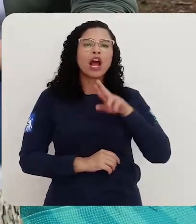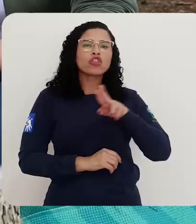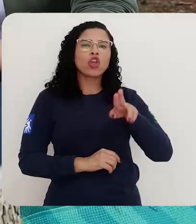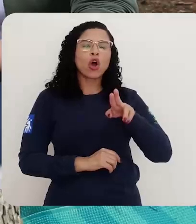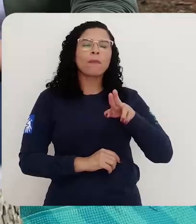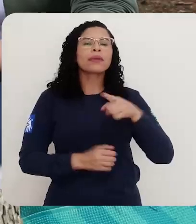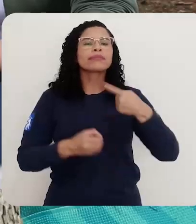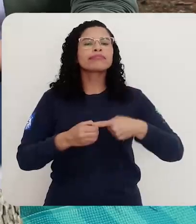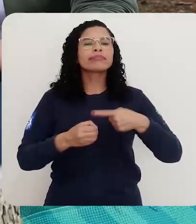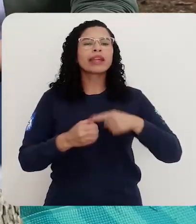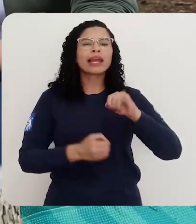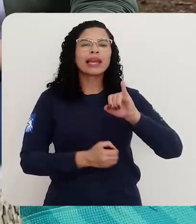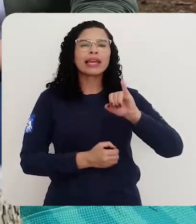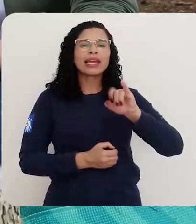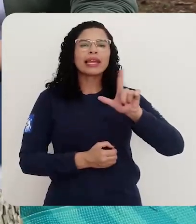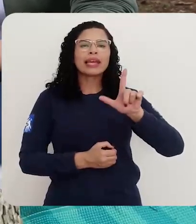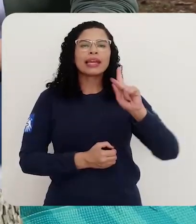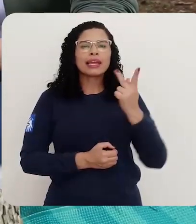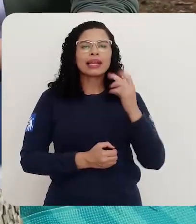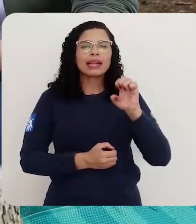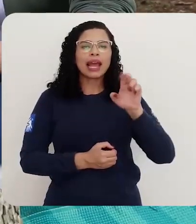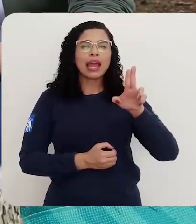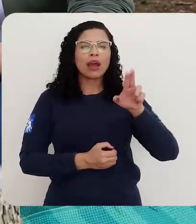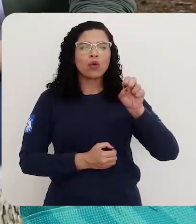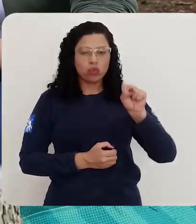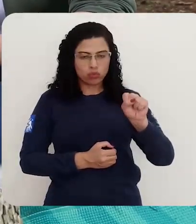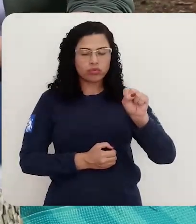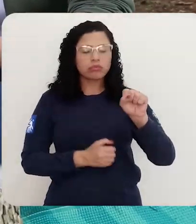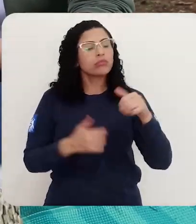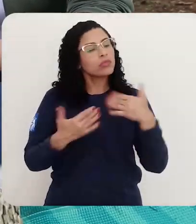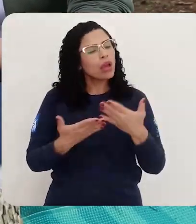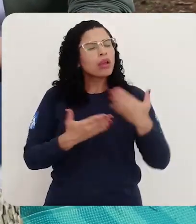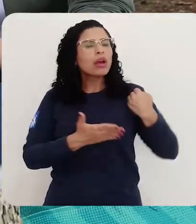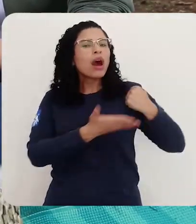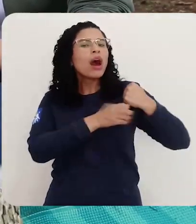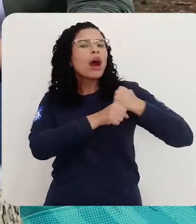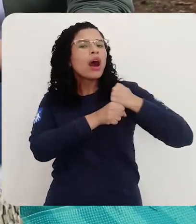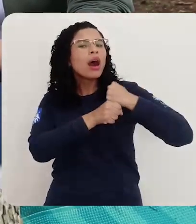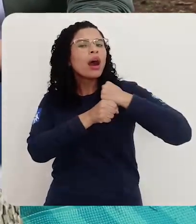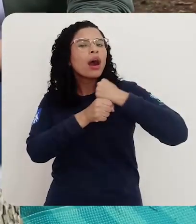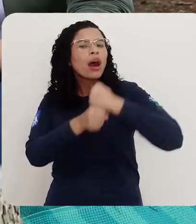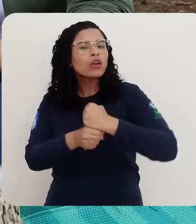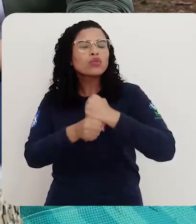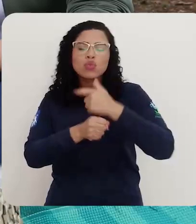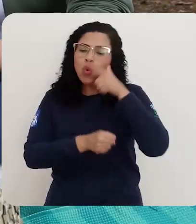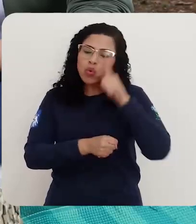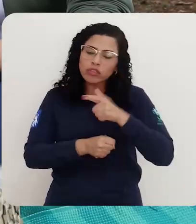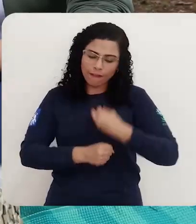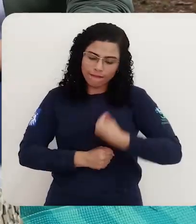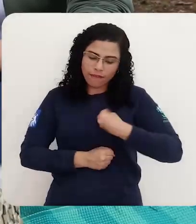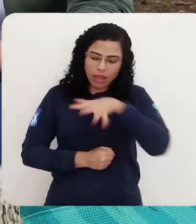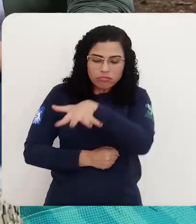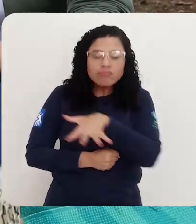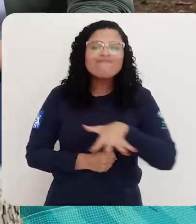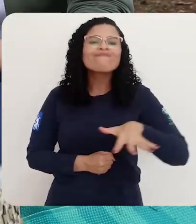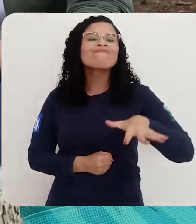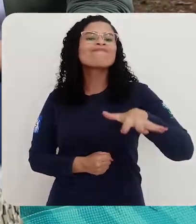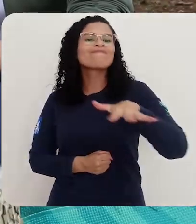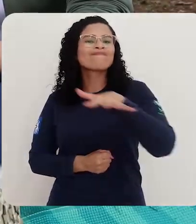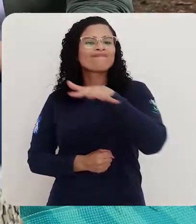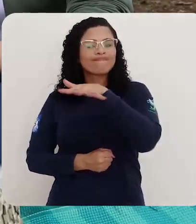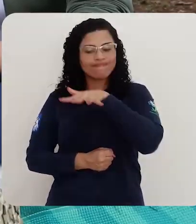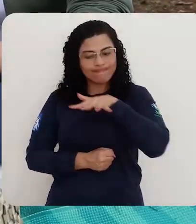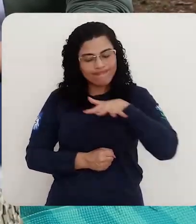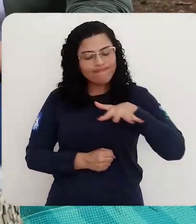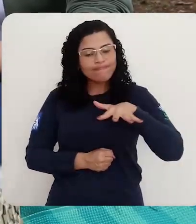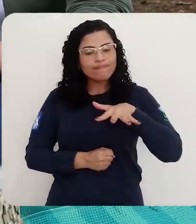ano de 1984 e por alguns anos eu consegui me manter juntamente com minha família nesse espaço, em